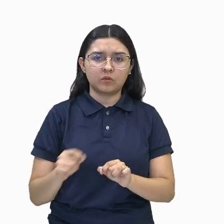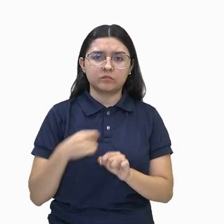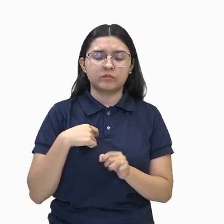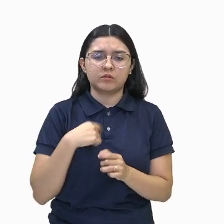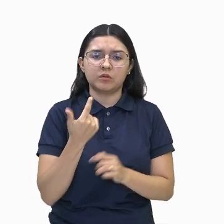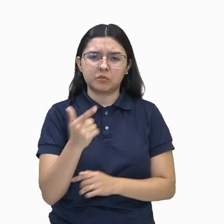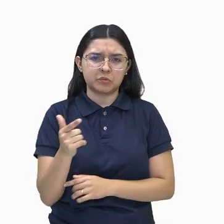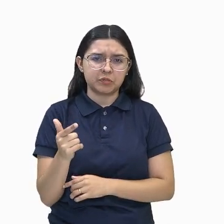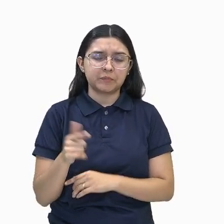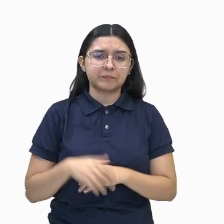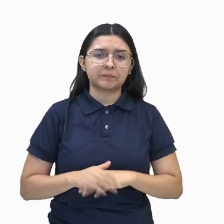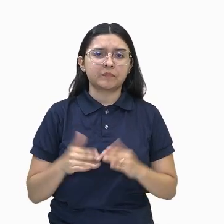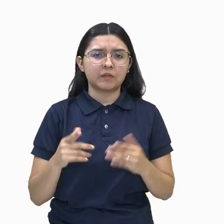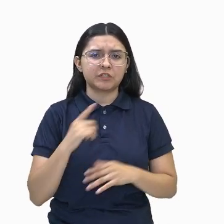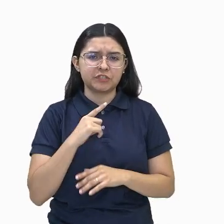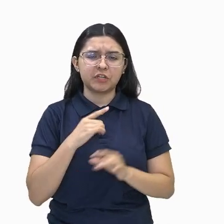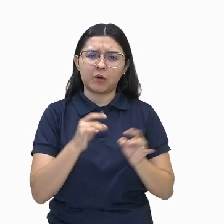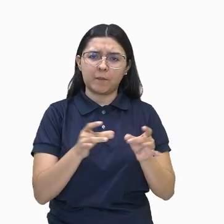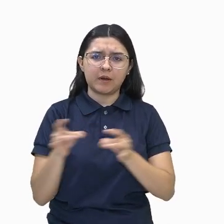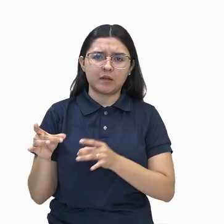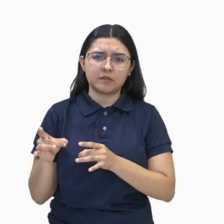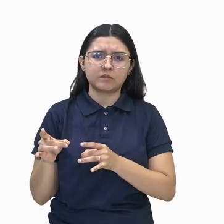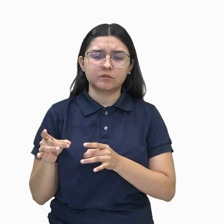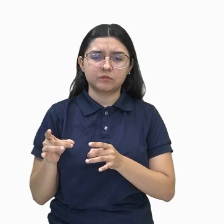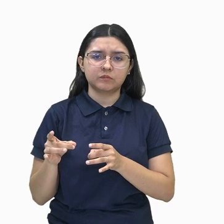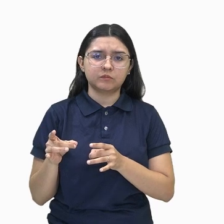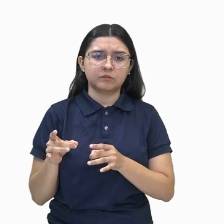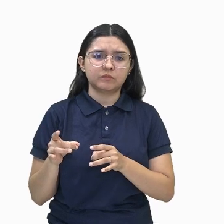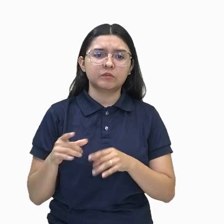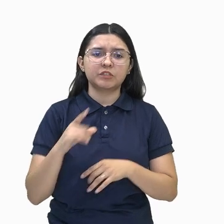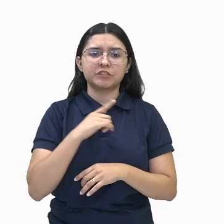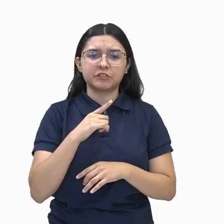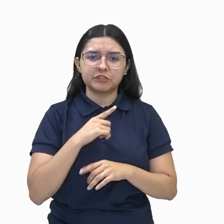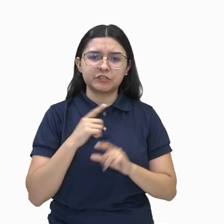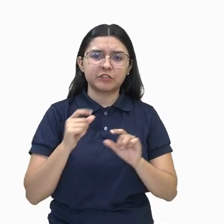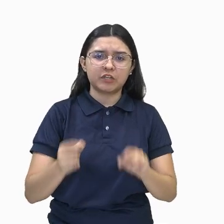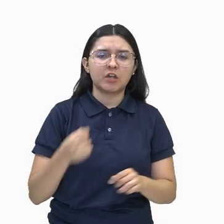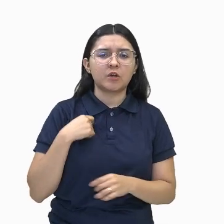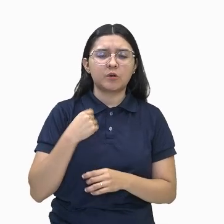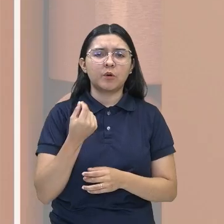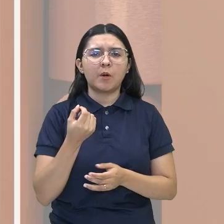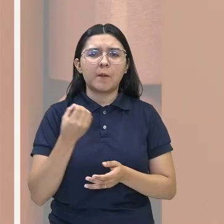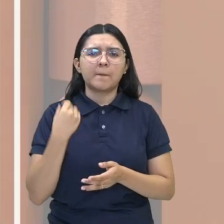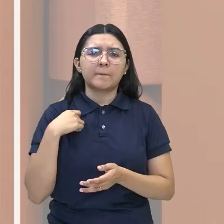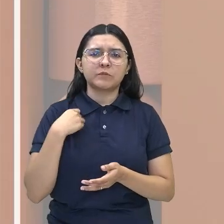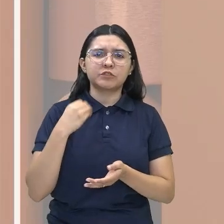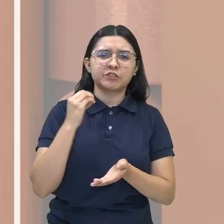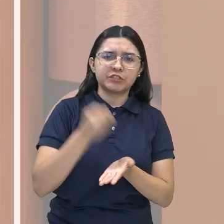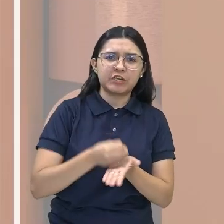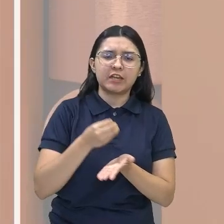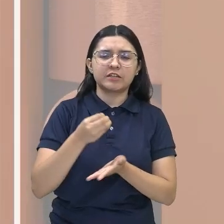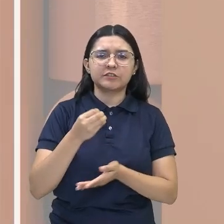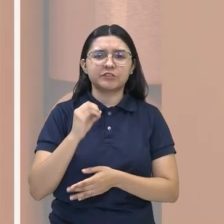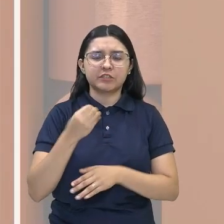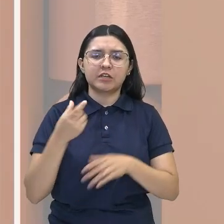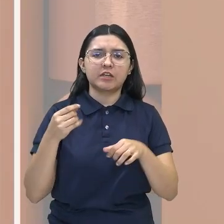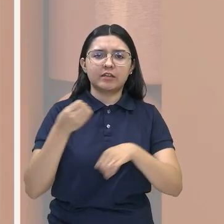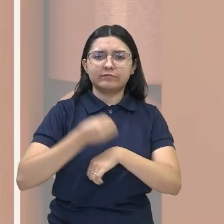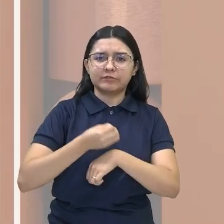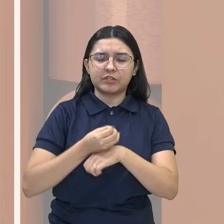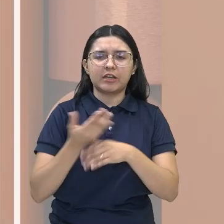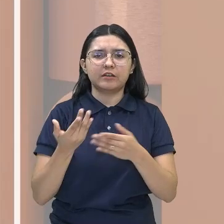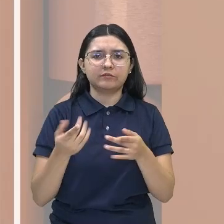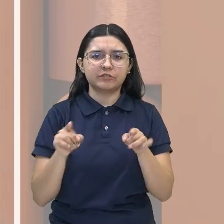vez, professor, existia comércio, professor? Existia moeda como a gente conhece hoje? Existiam cidades como a gente conhece